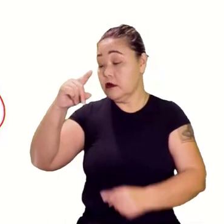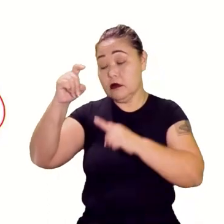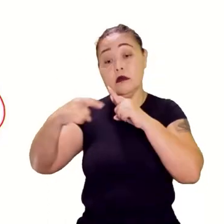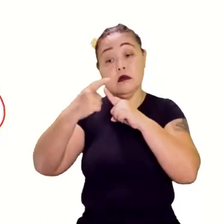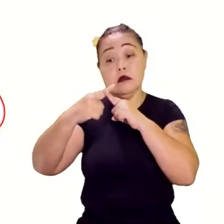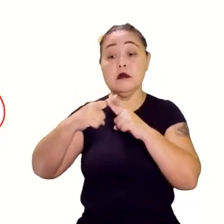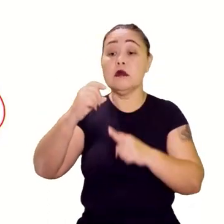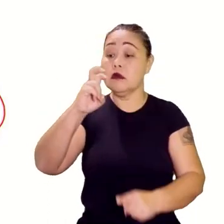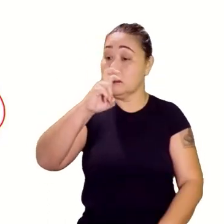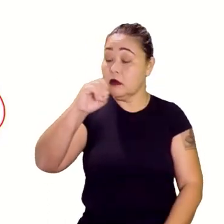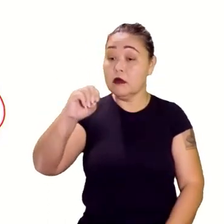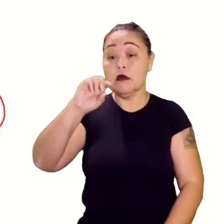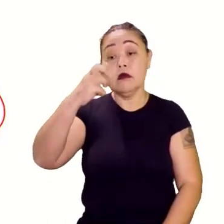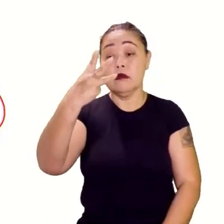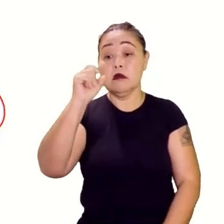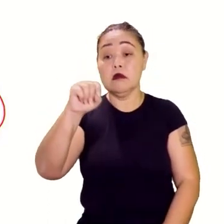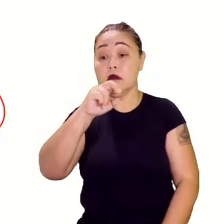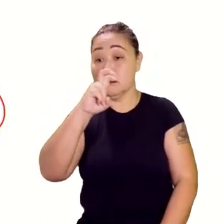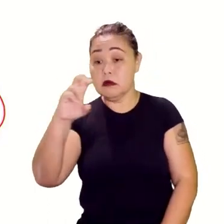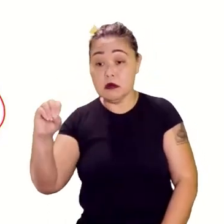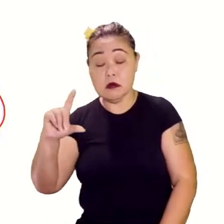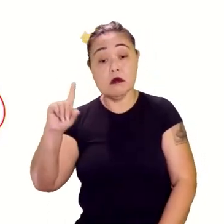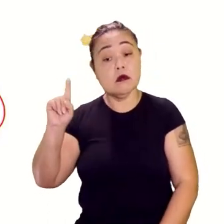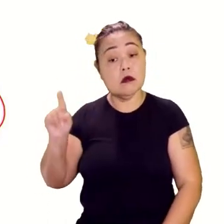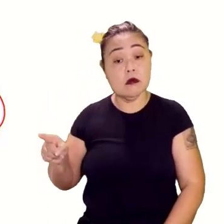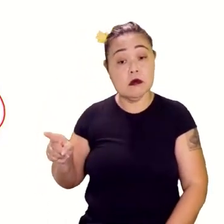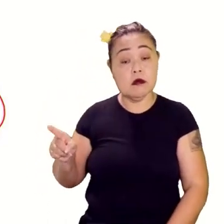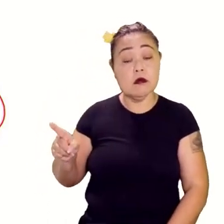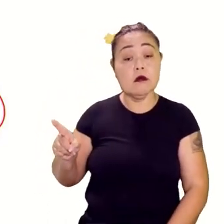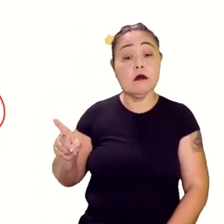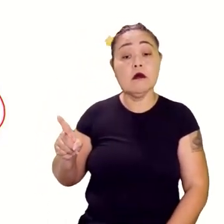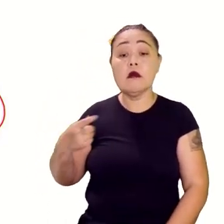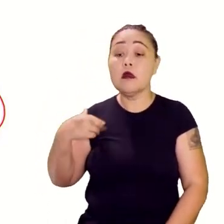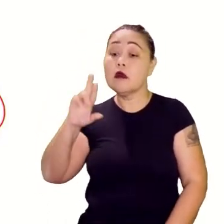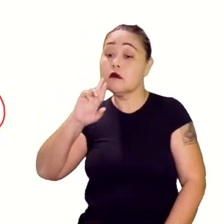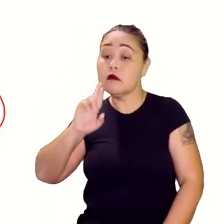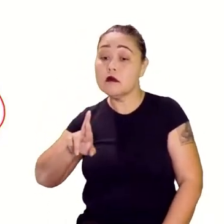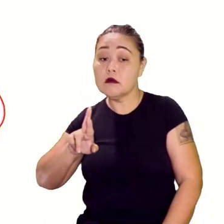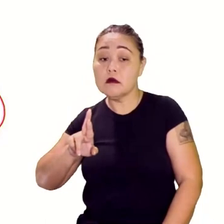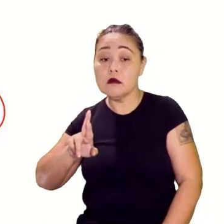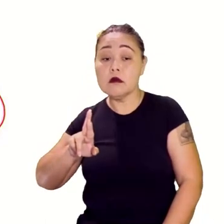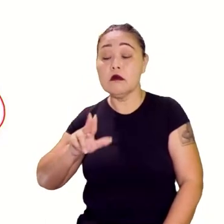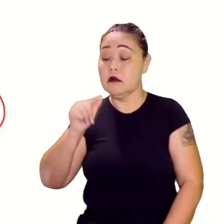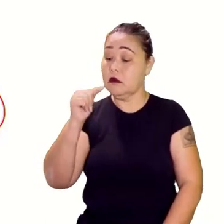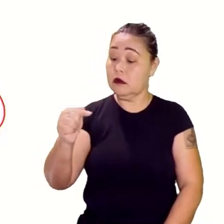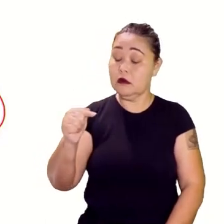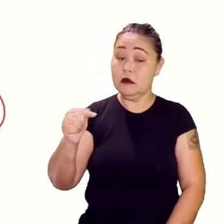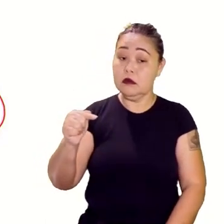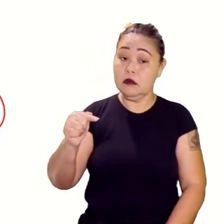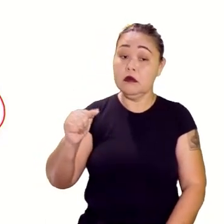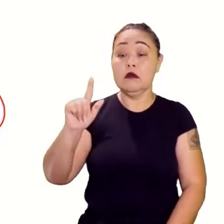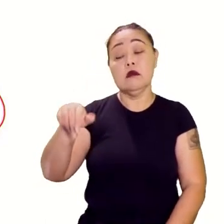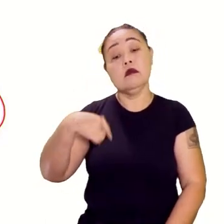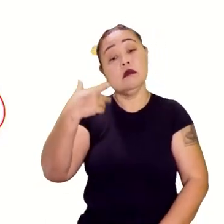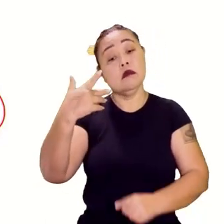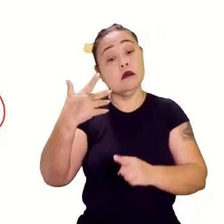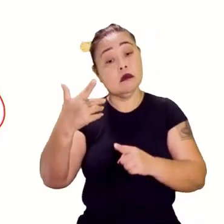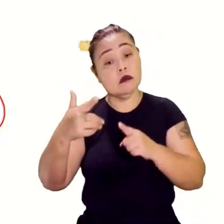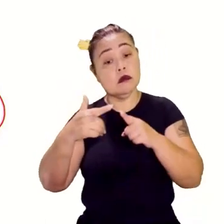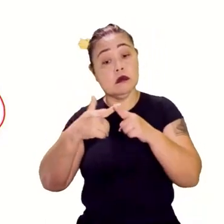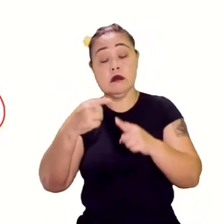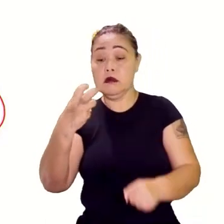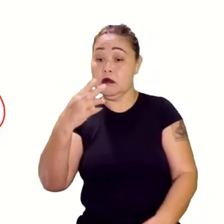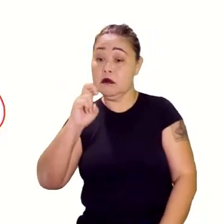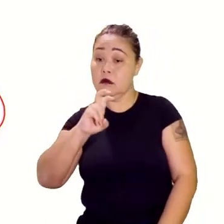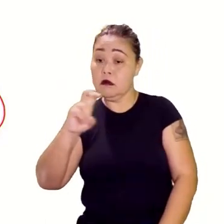dar 3.500. Muito bem, então isso aqui, né, nos dá um resultado de 7. 7 vezes 5,